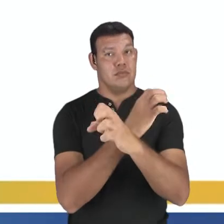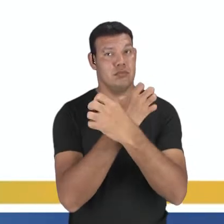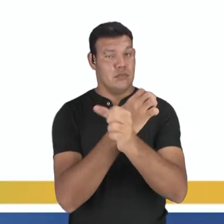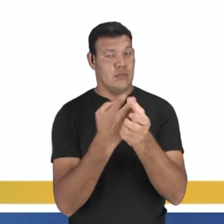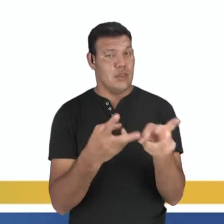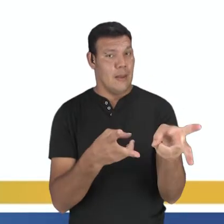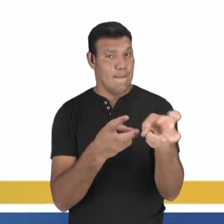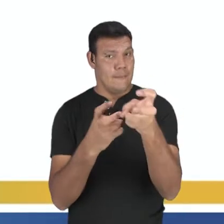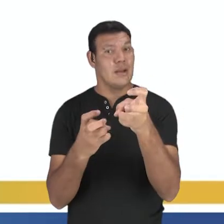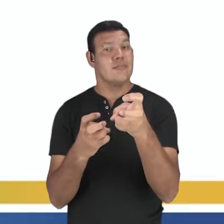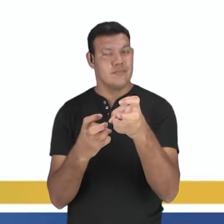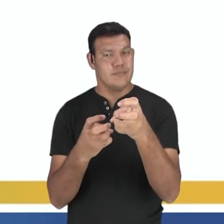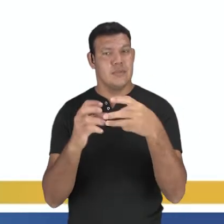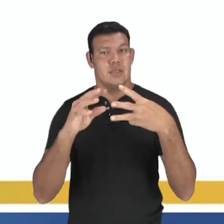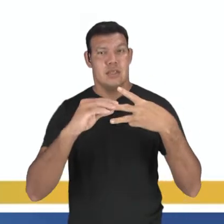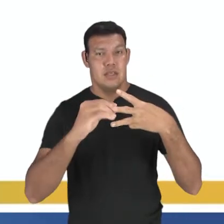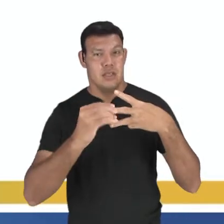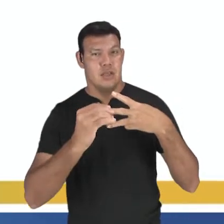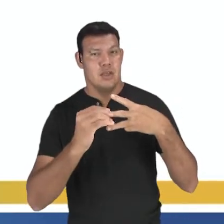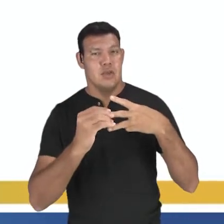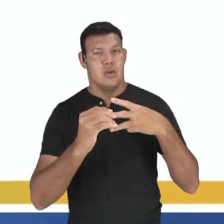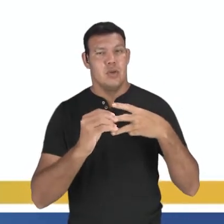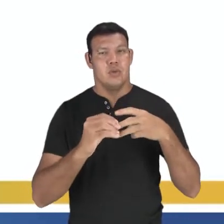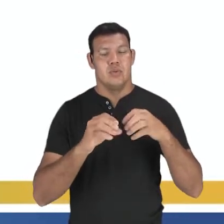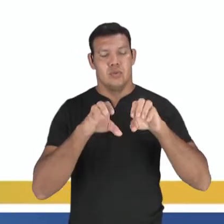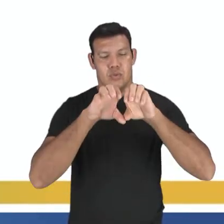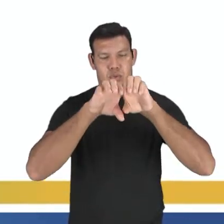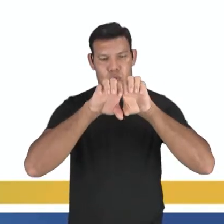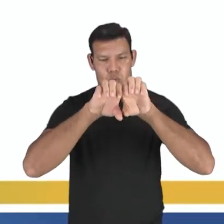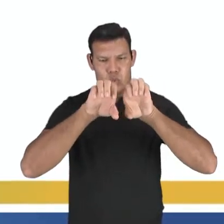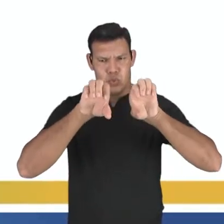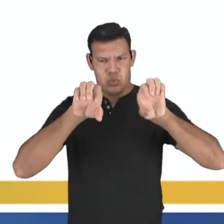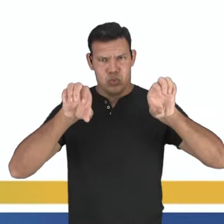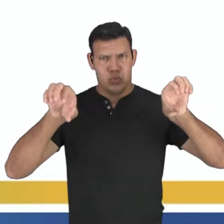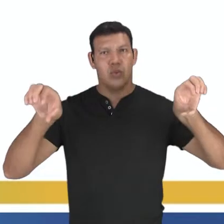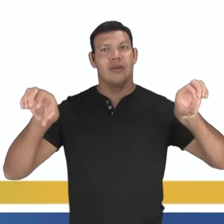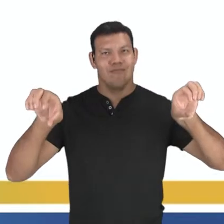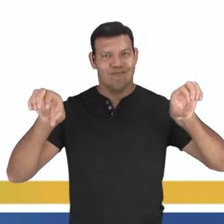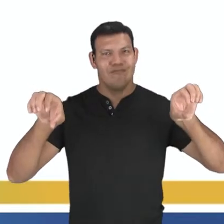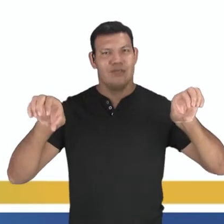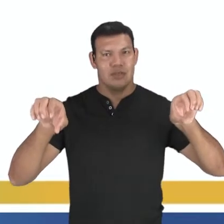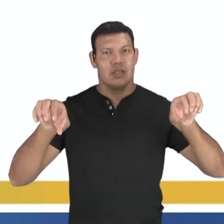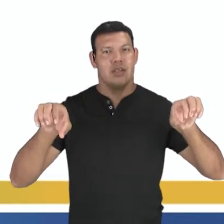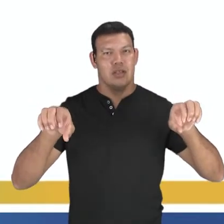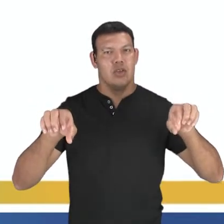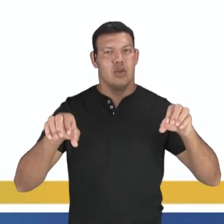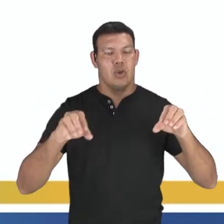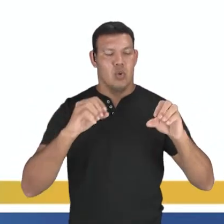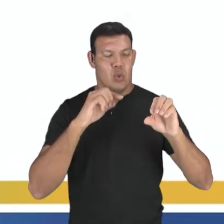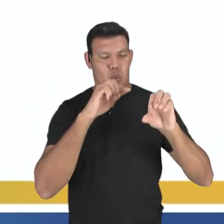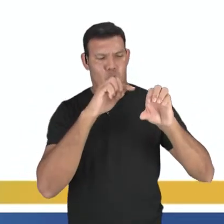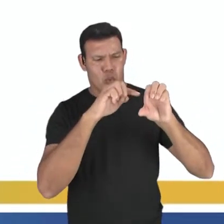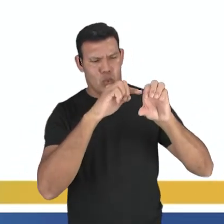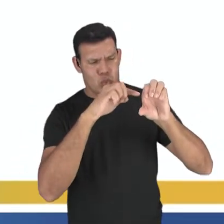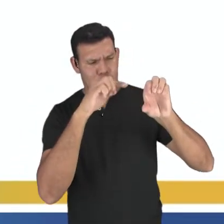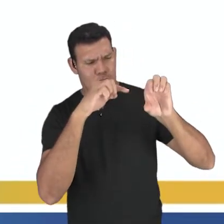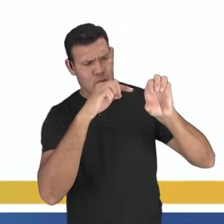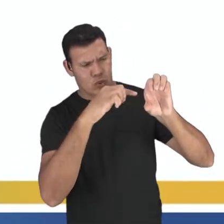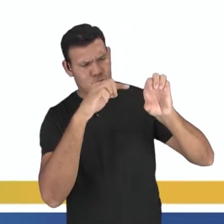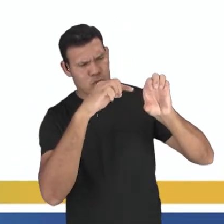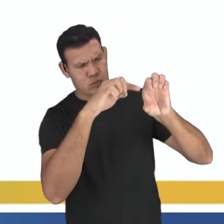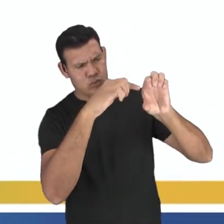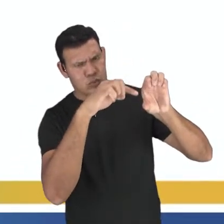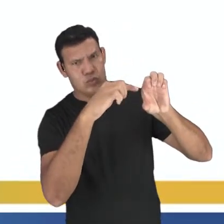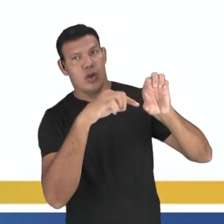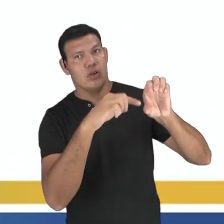vai perceber que as células são mais cilíndricas e elas são longas, possuindo vários núcleos. E esse possuir vários núcleos nós vamos